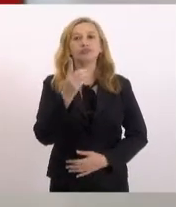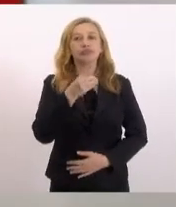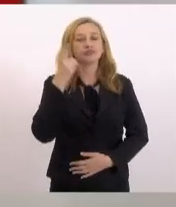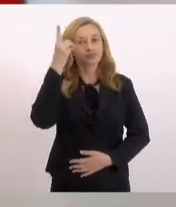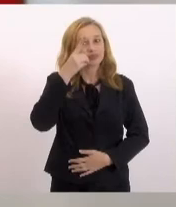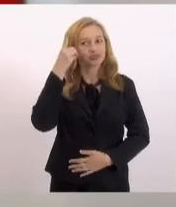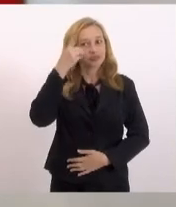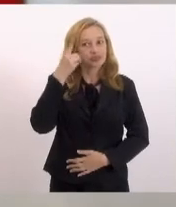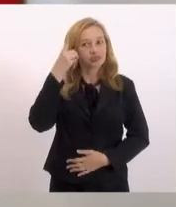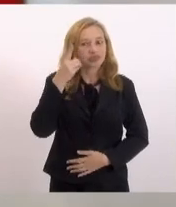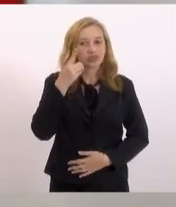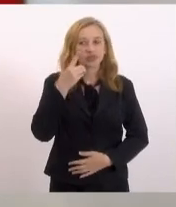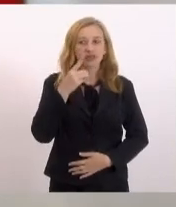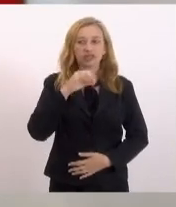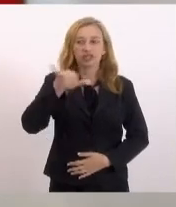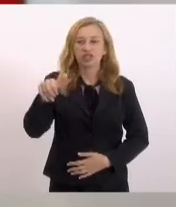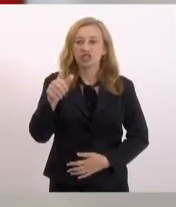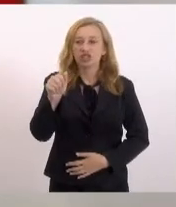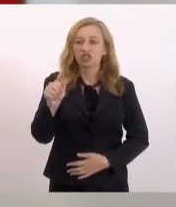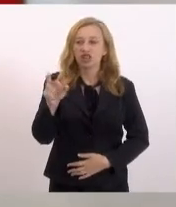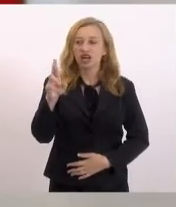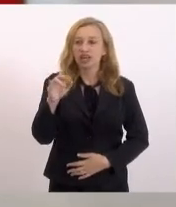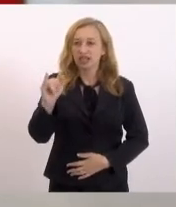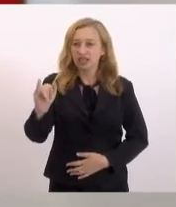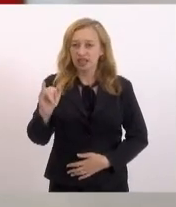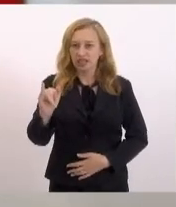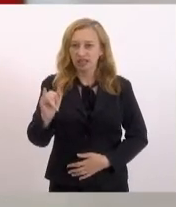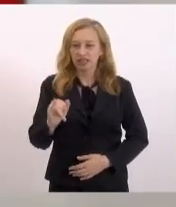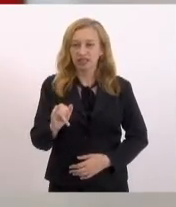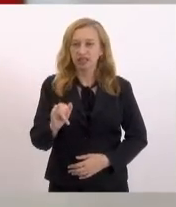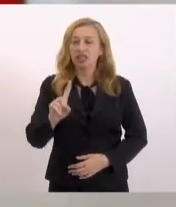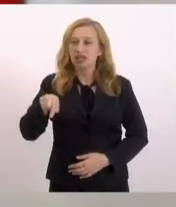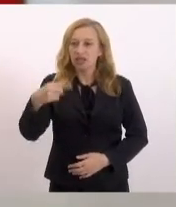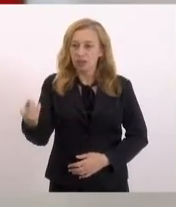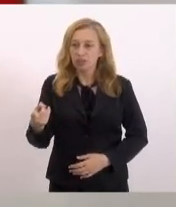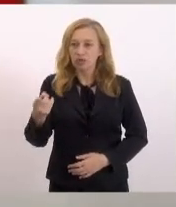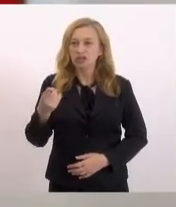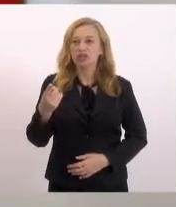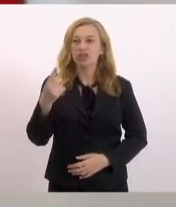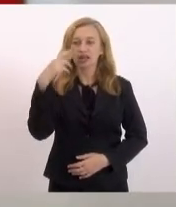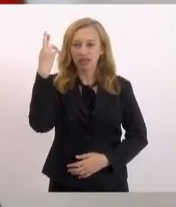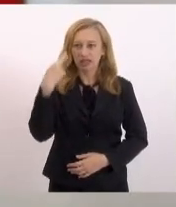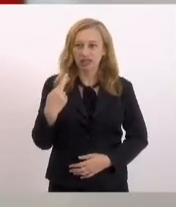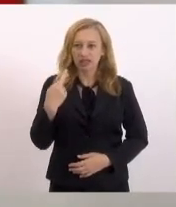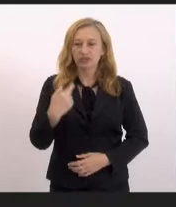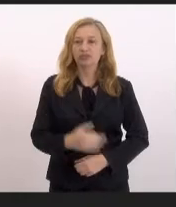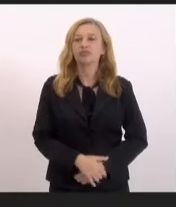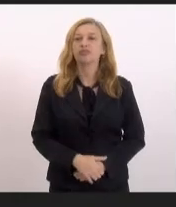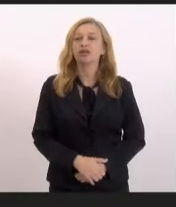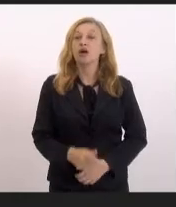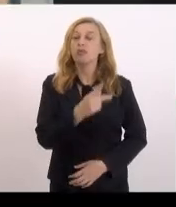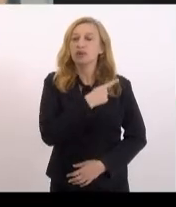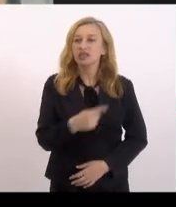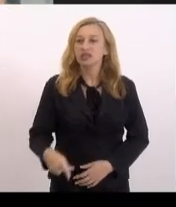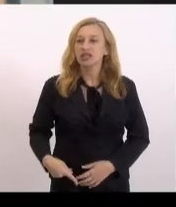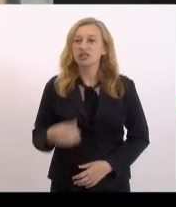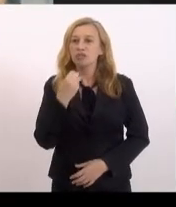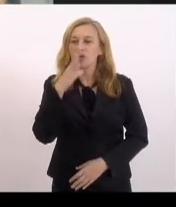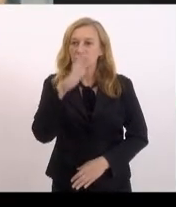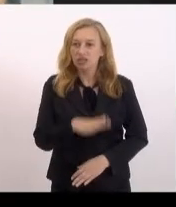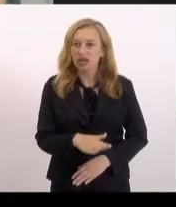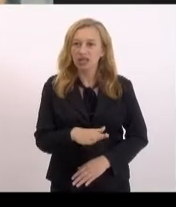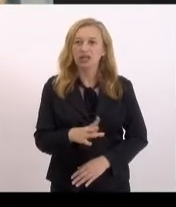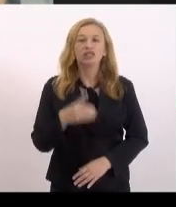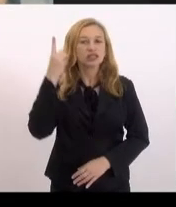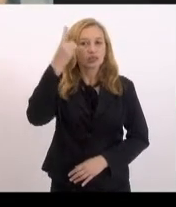Deputado Jari e depois em seguida, deputada Renata. Presidente, boa tarde. Deputado